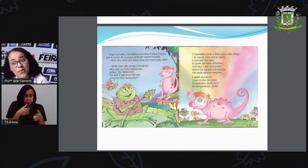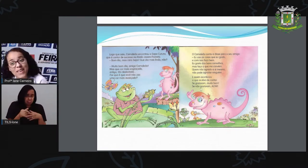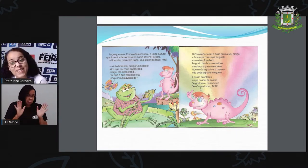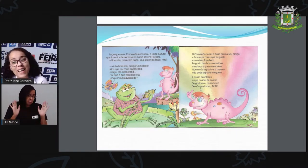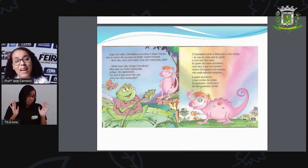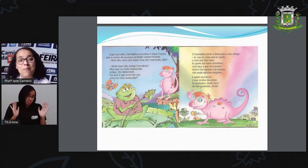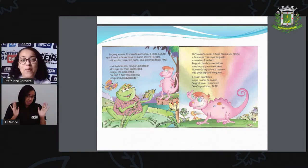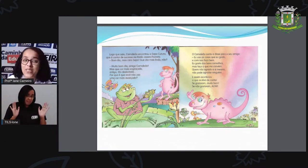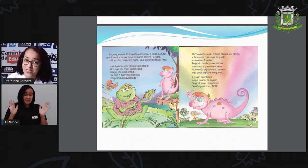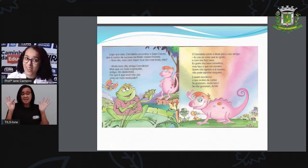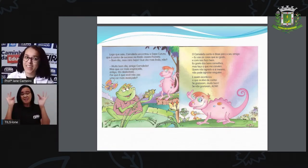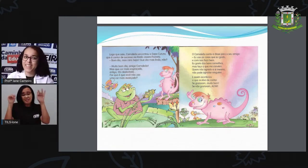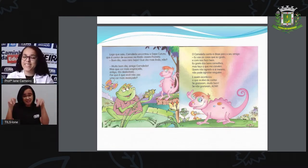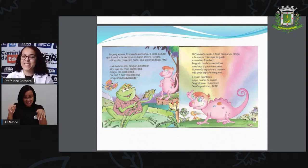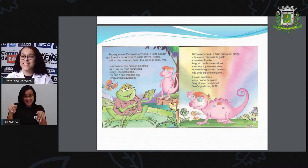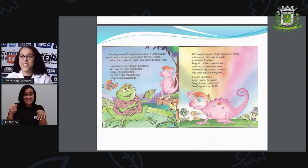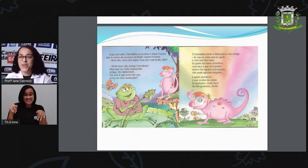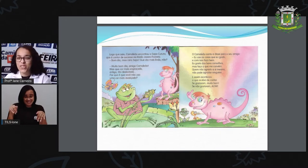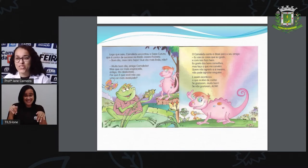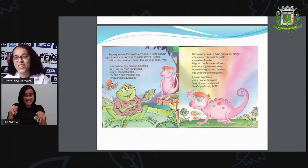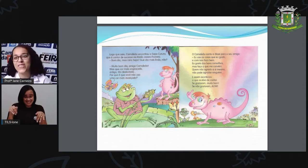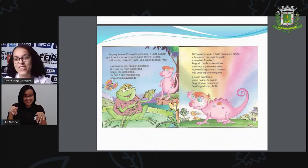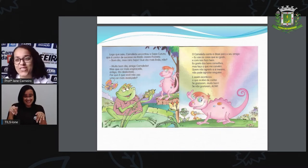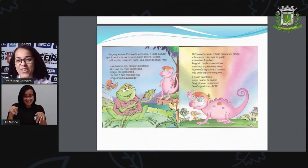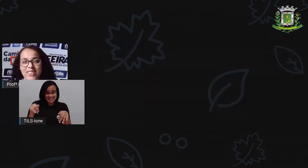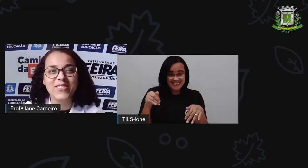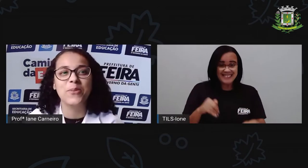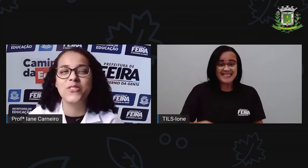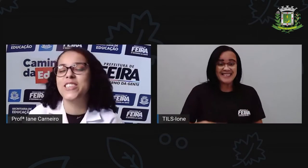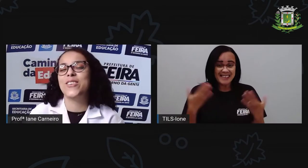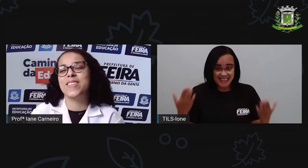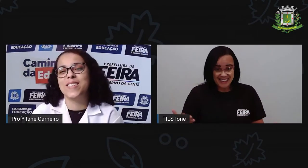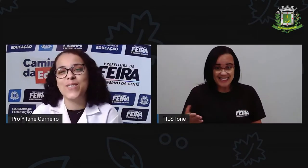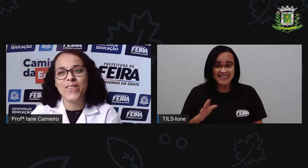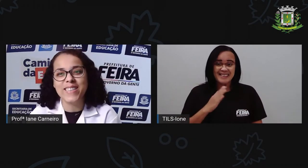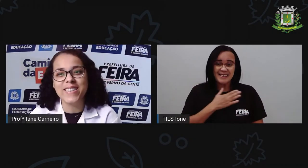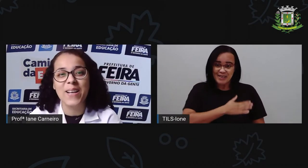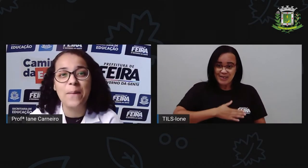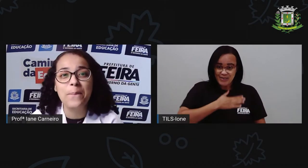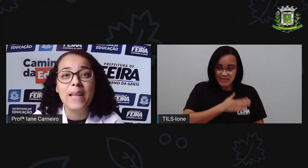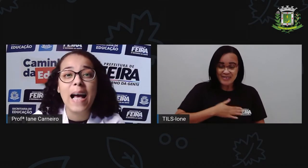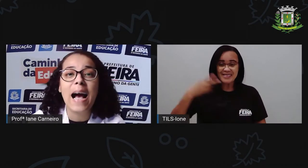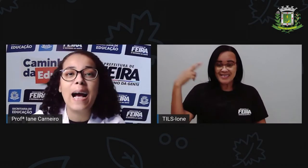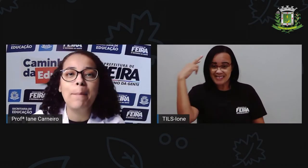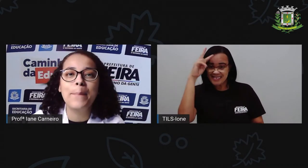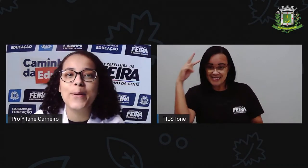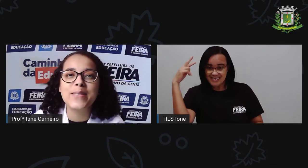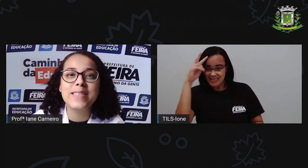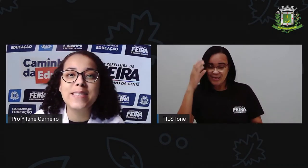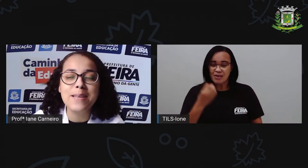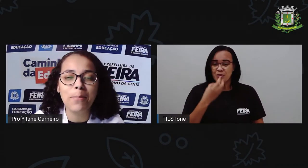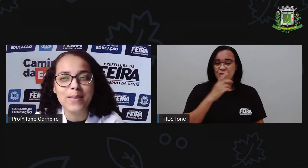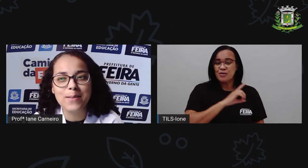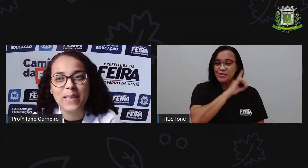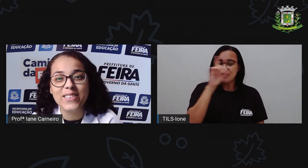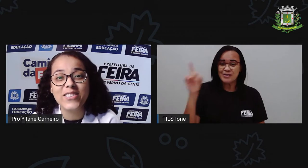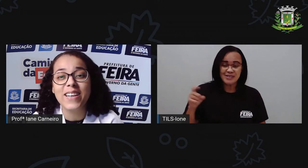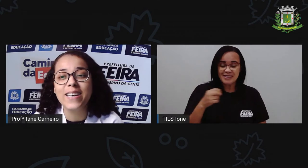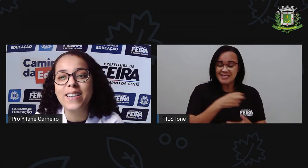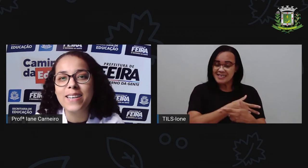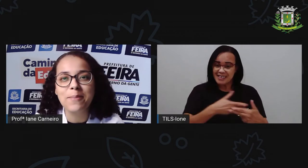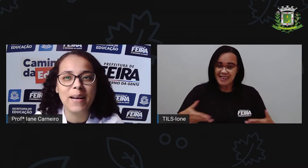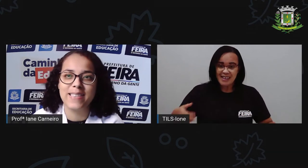Fim, acabou a história. Curtiram a história de Bom Dia a Todas as Cores? A Pró simplesmente